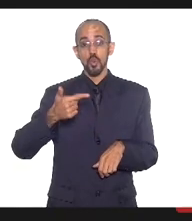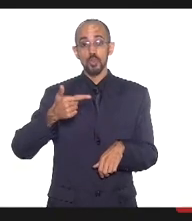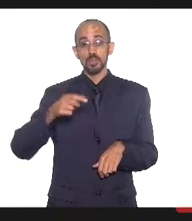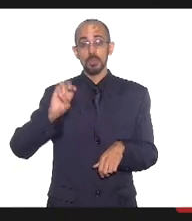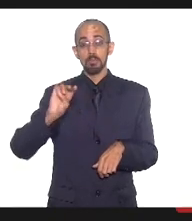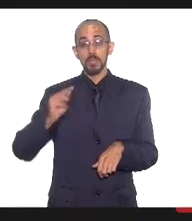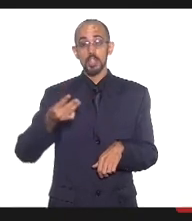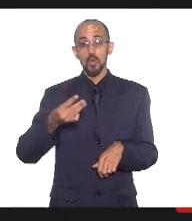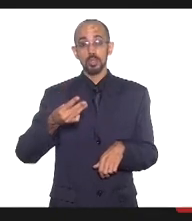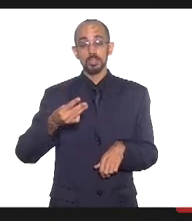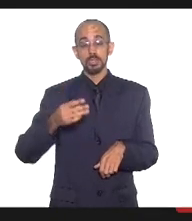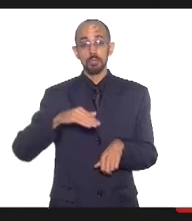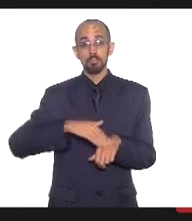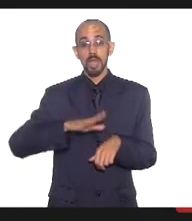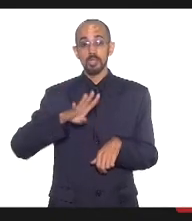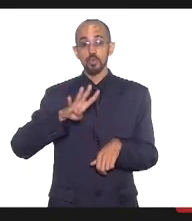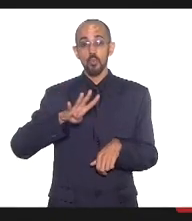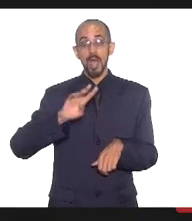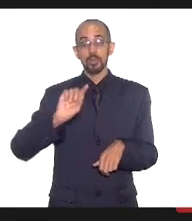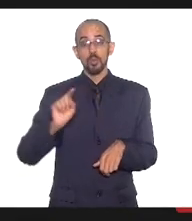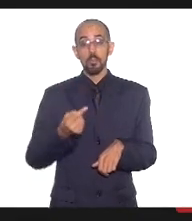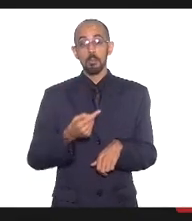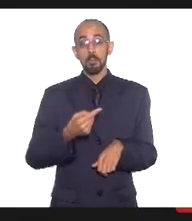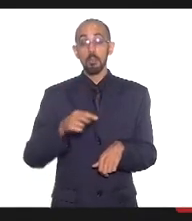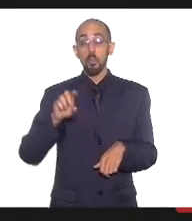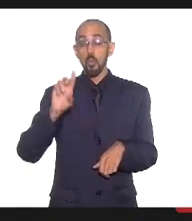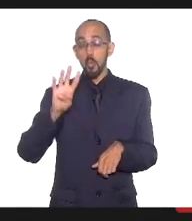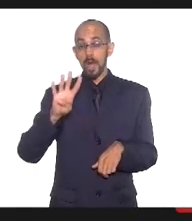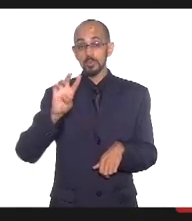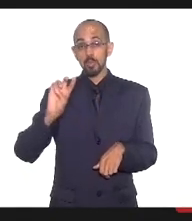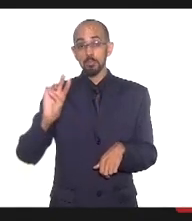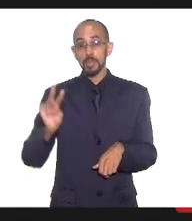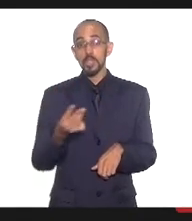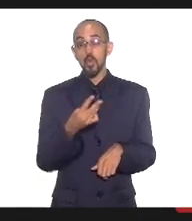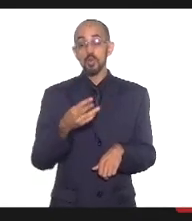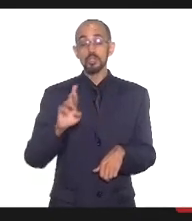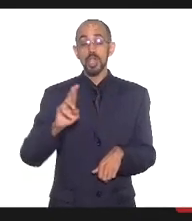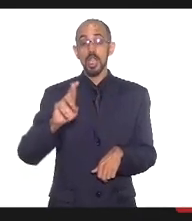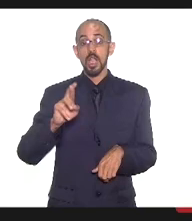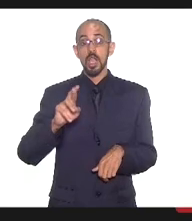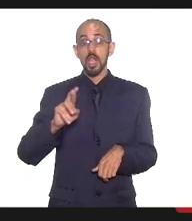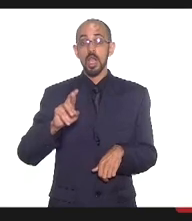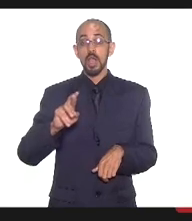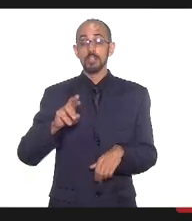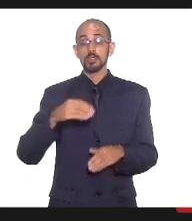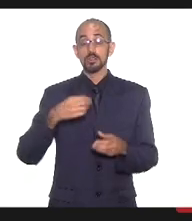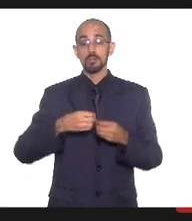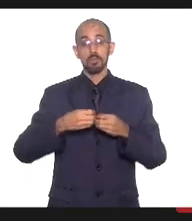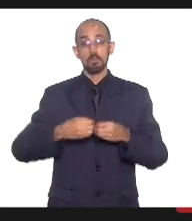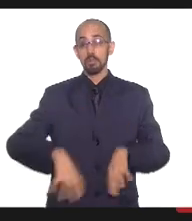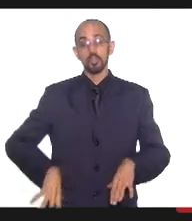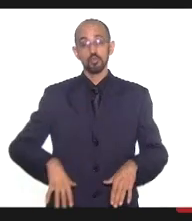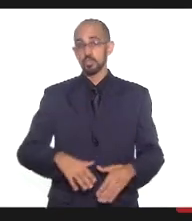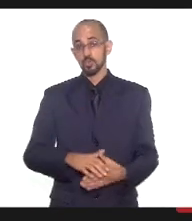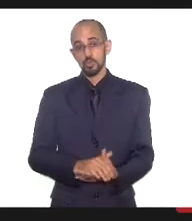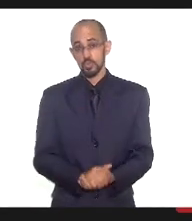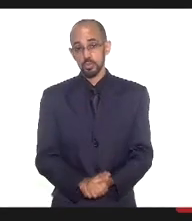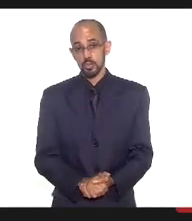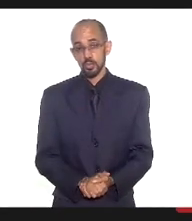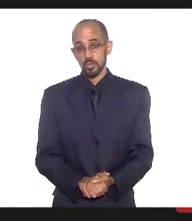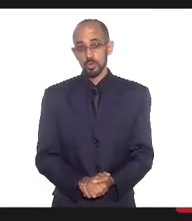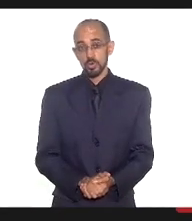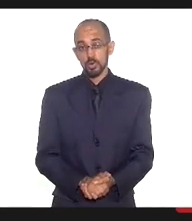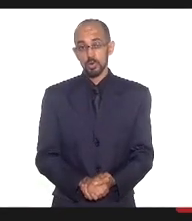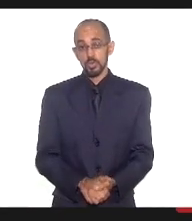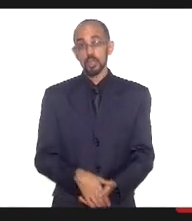4 milhões mais de 4 milhões vencer agora em maio né E isso tudo foi abordado na